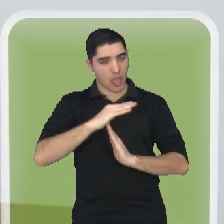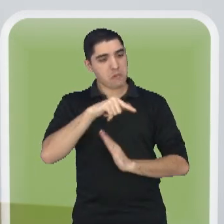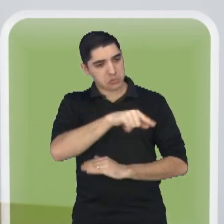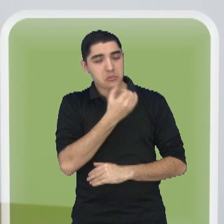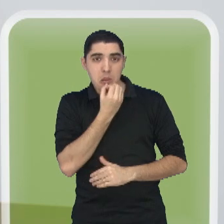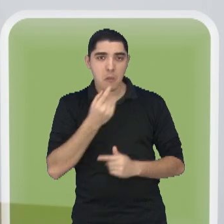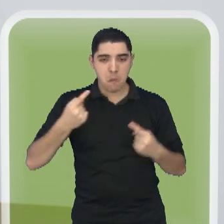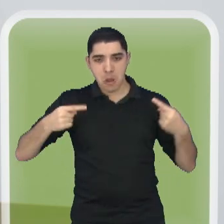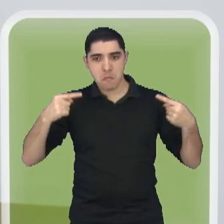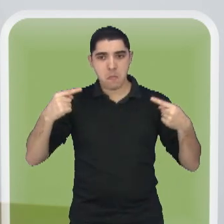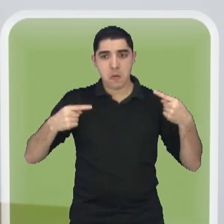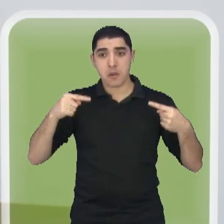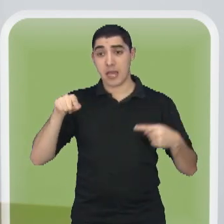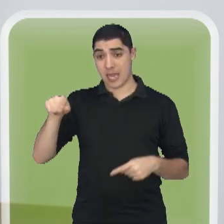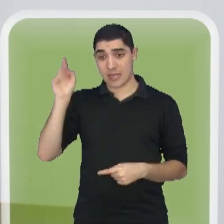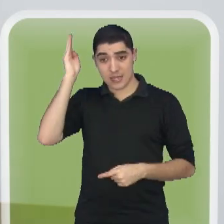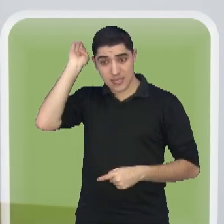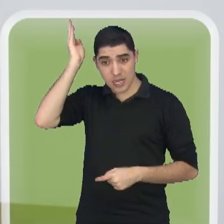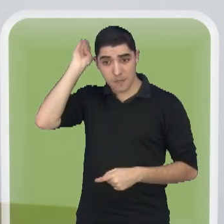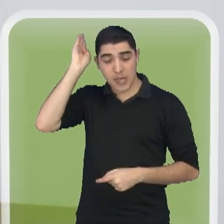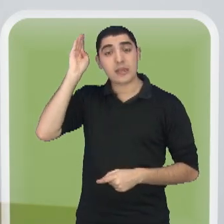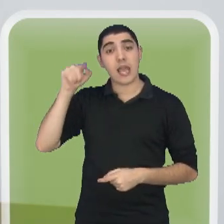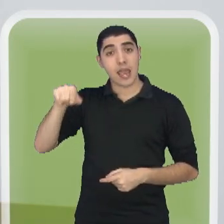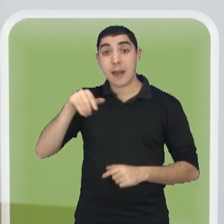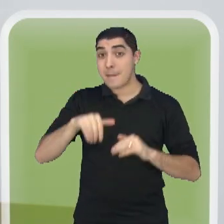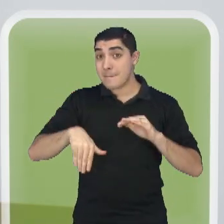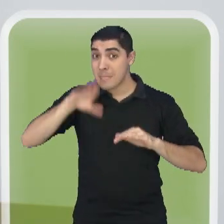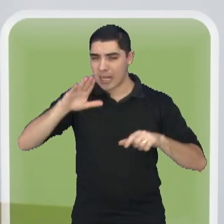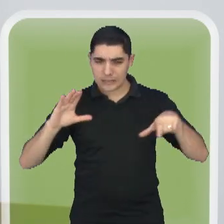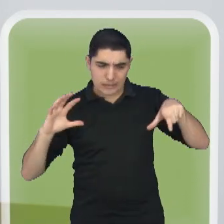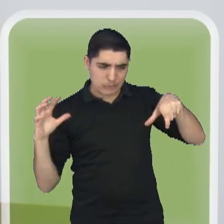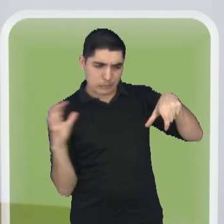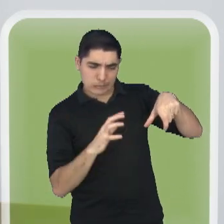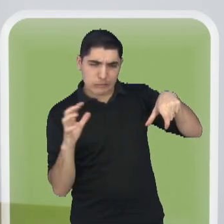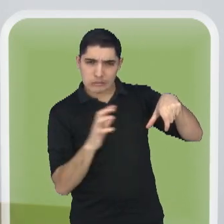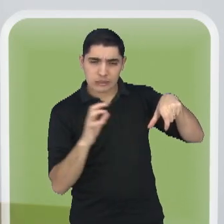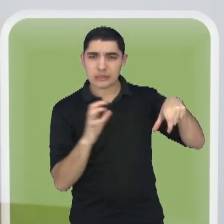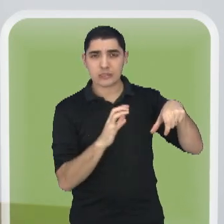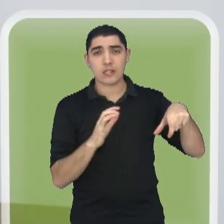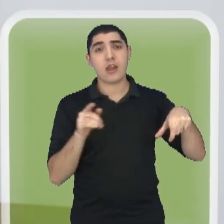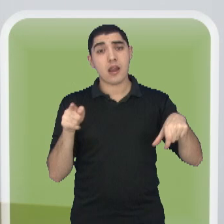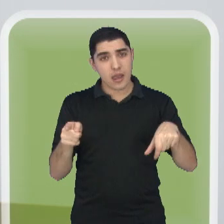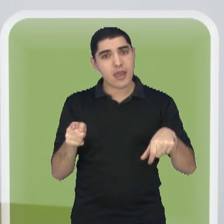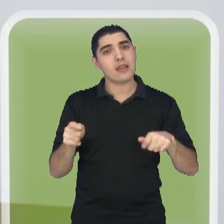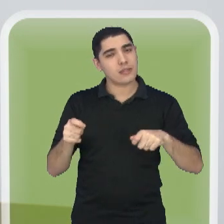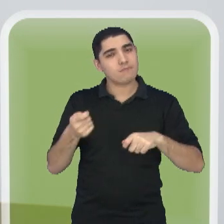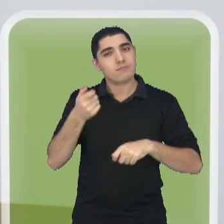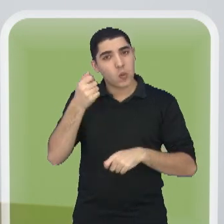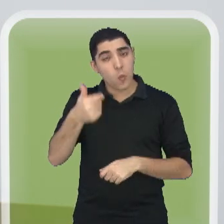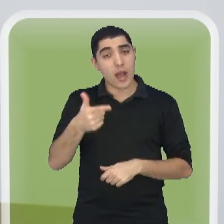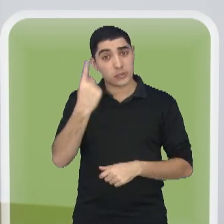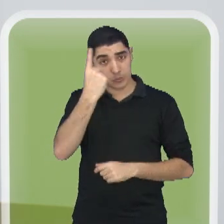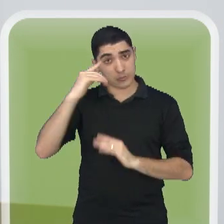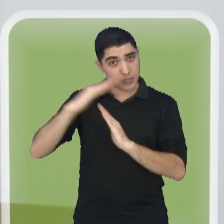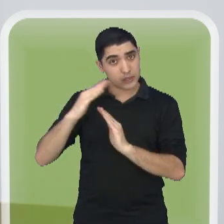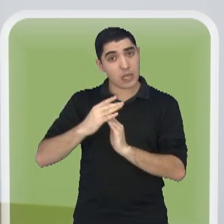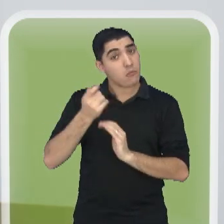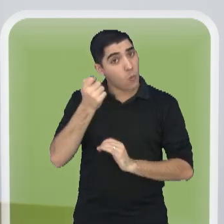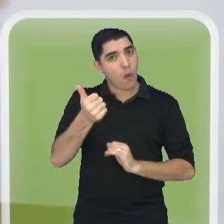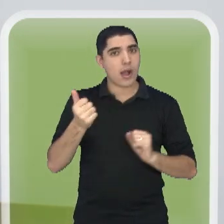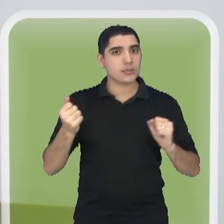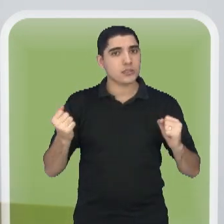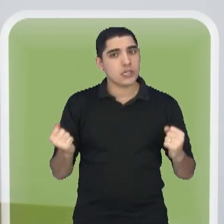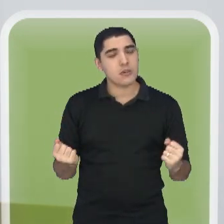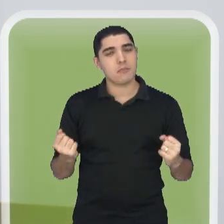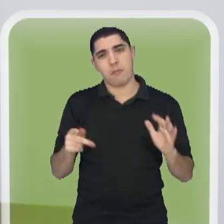O Taubaté pressionou muito mais. O Taubaté poderia ter saído do primeiro tempo em vantagem,